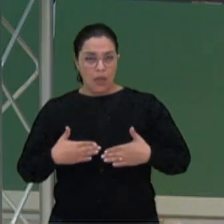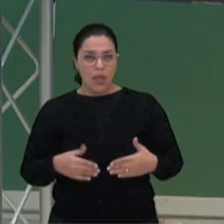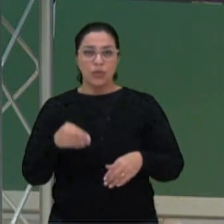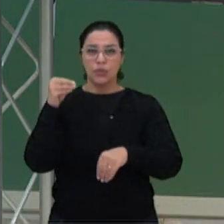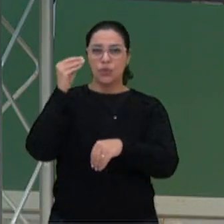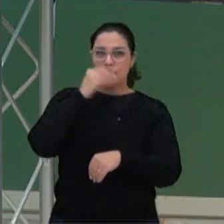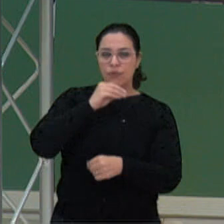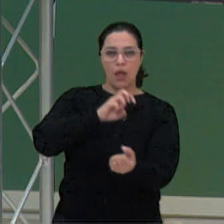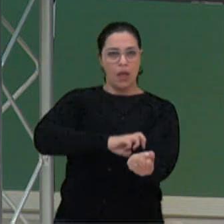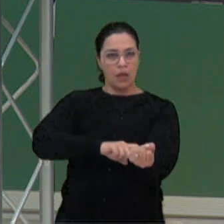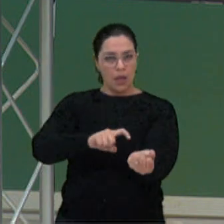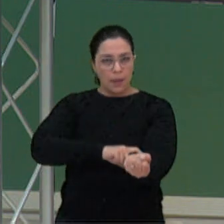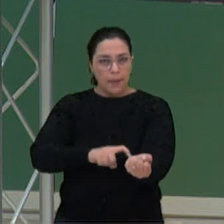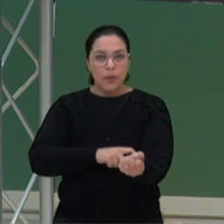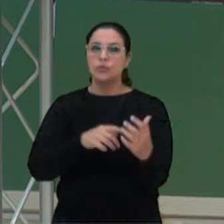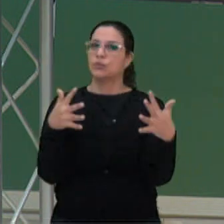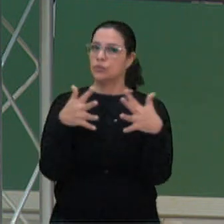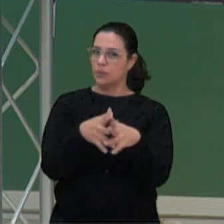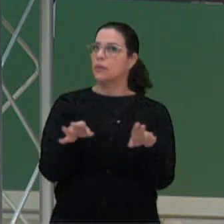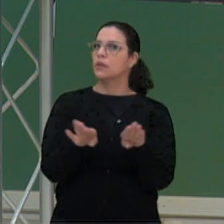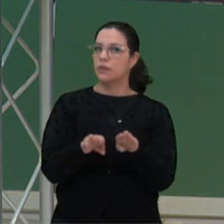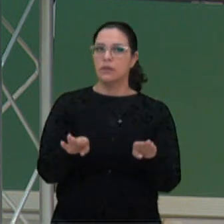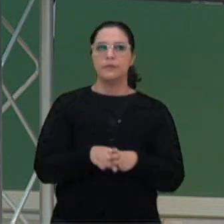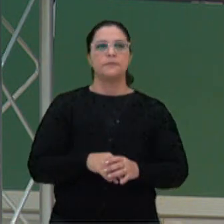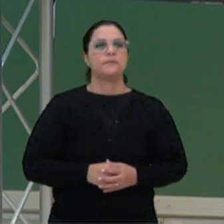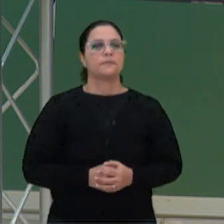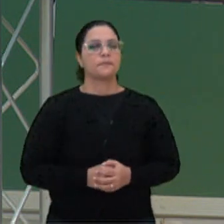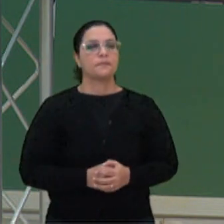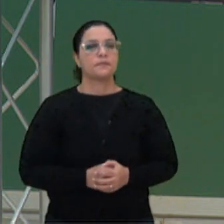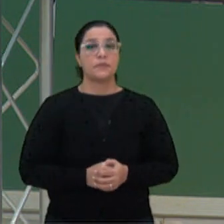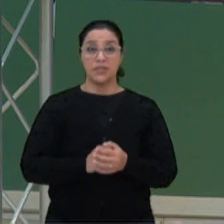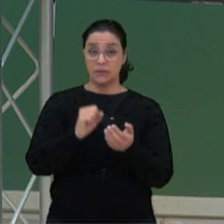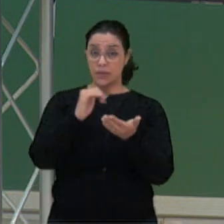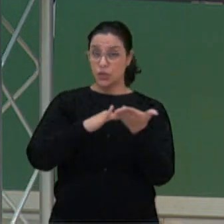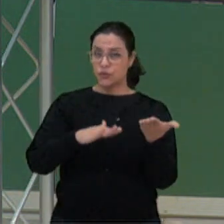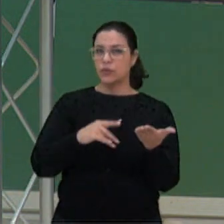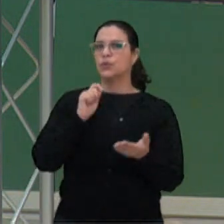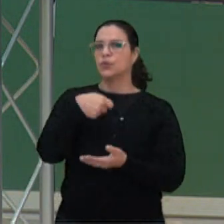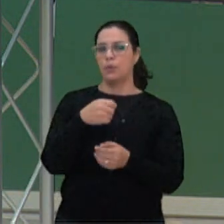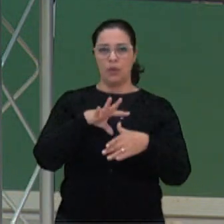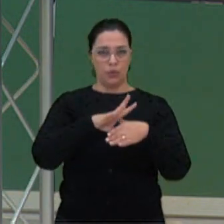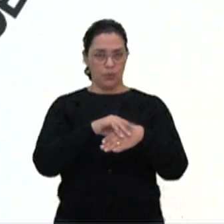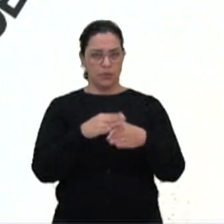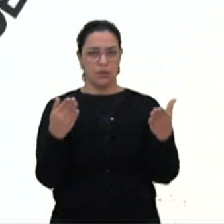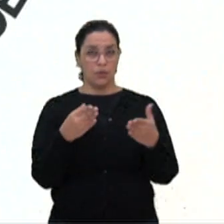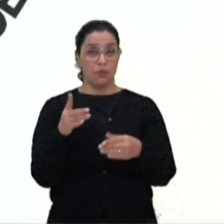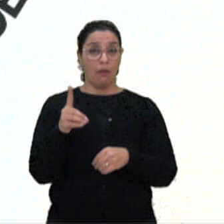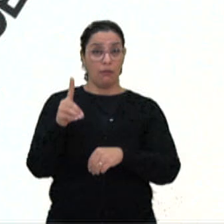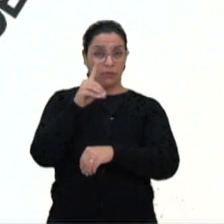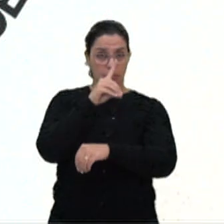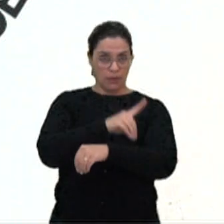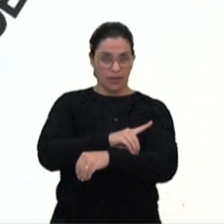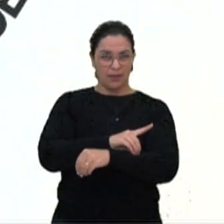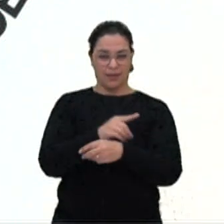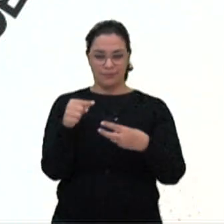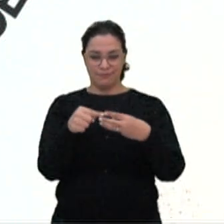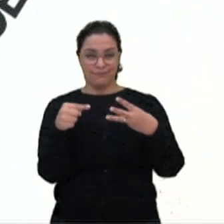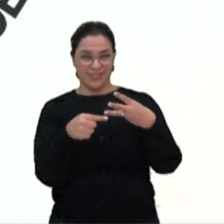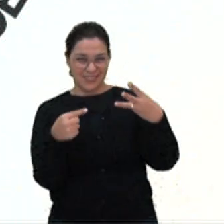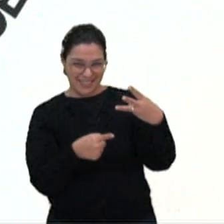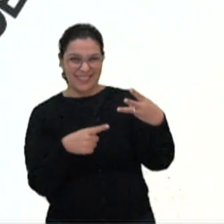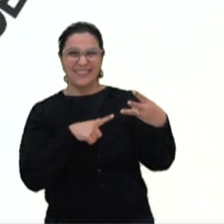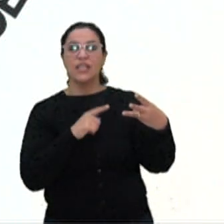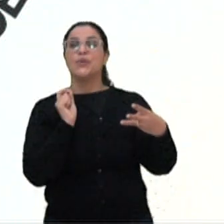fraqueza muscular, é bem complicado também. Um exercício sobre isso, gente. Dengue, chikungunya e zika